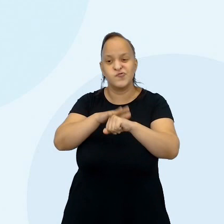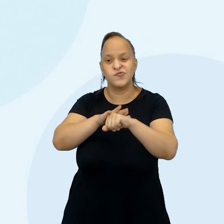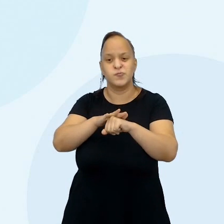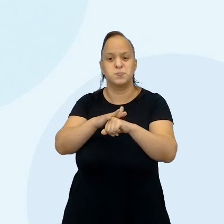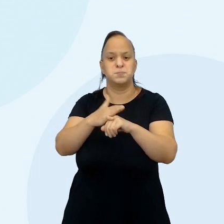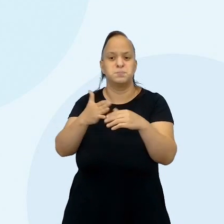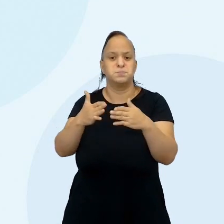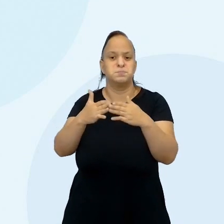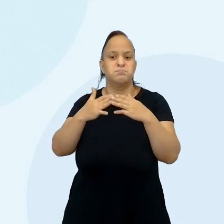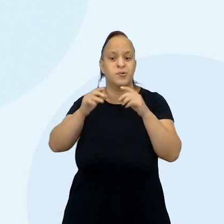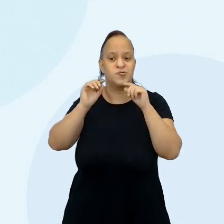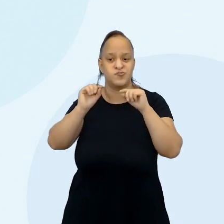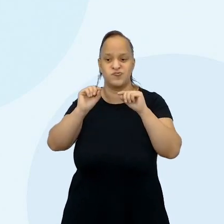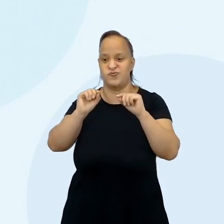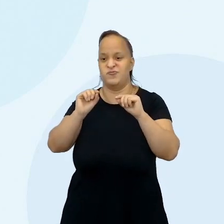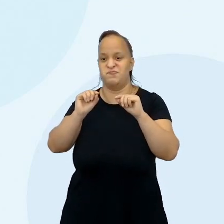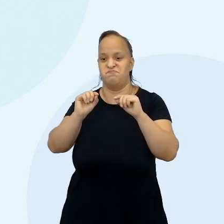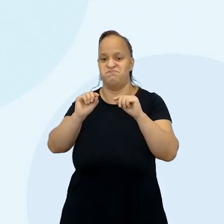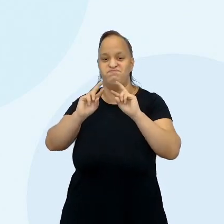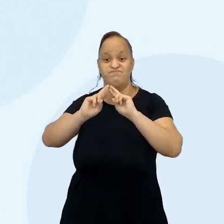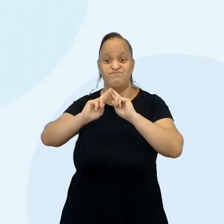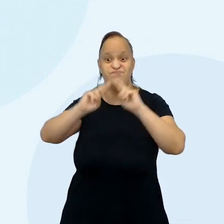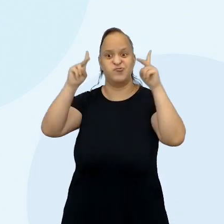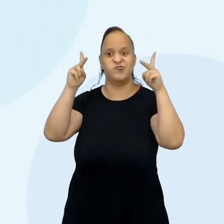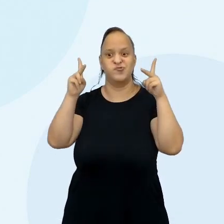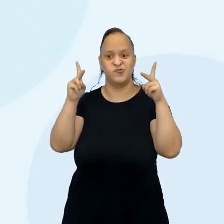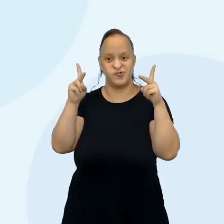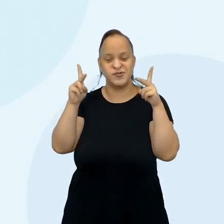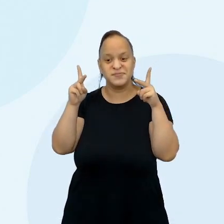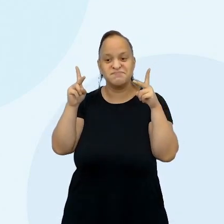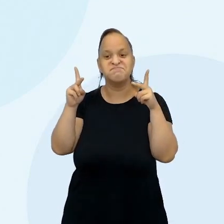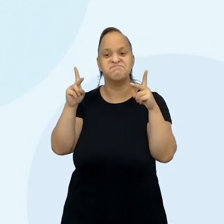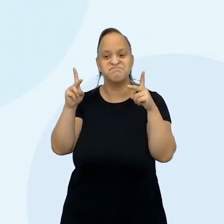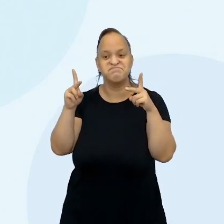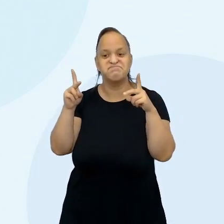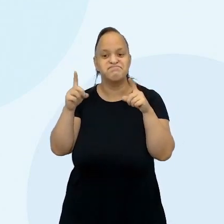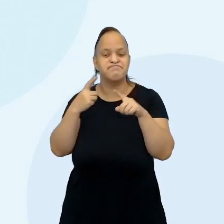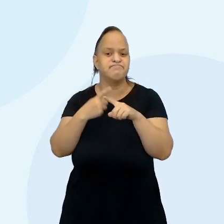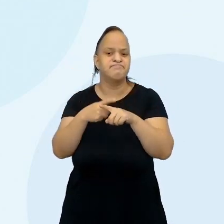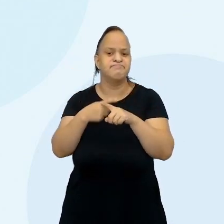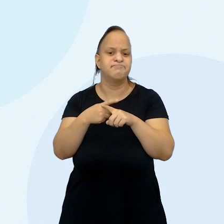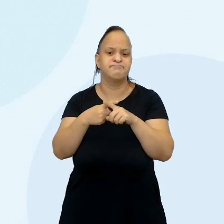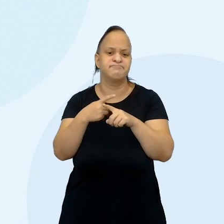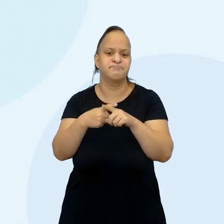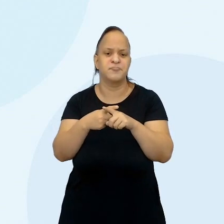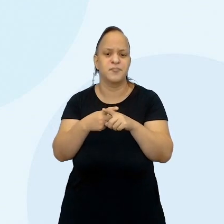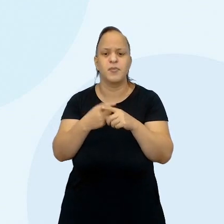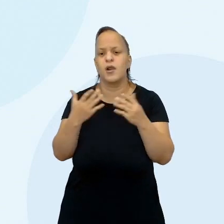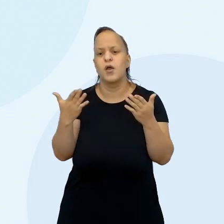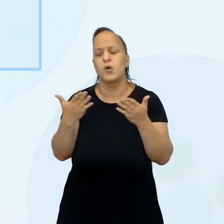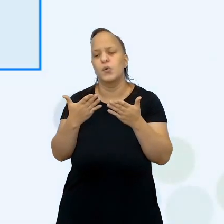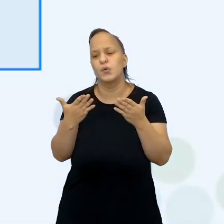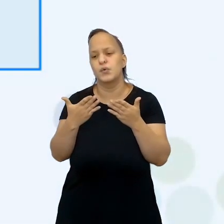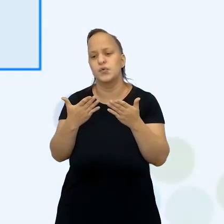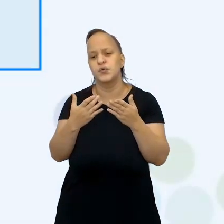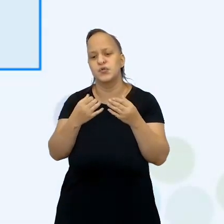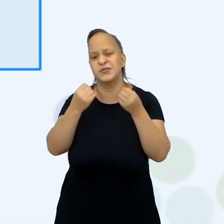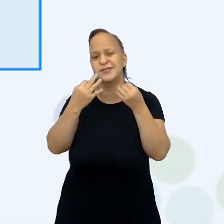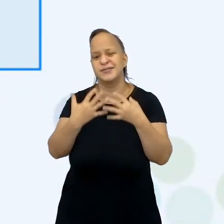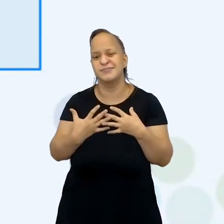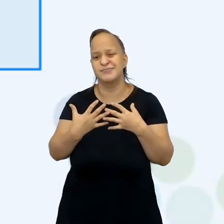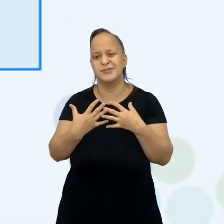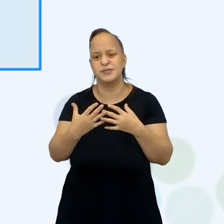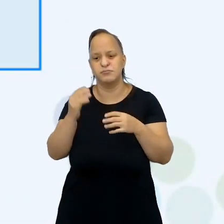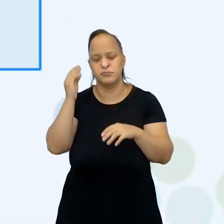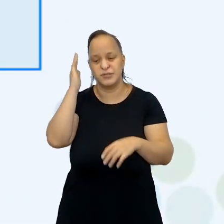novos comportamentos, porque elas são diferentes do que hoje a gente costuma chamar de